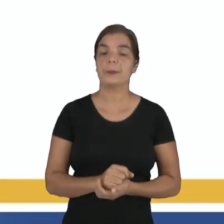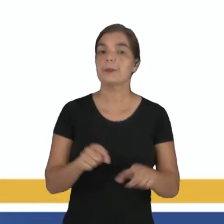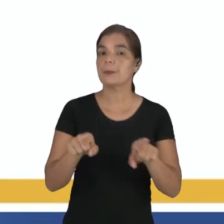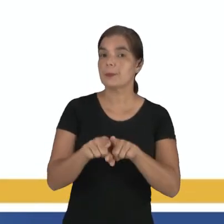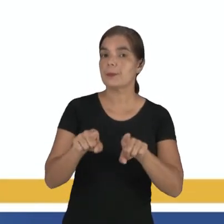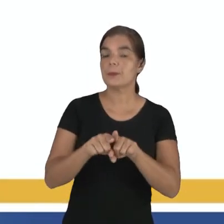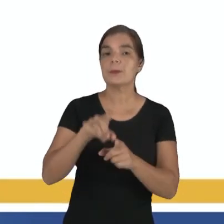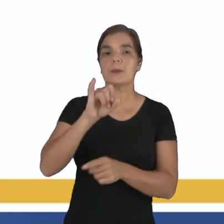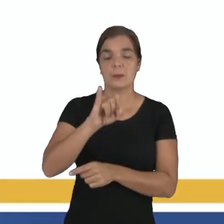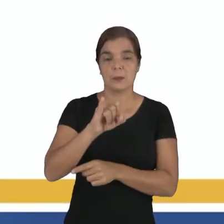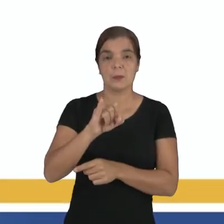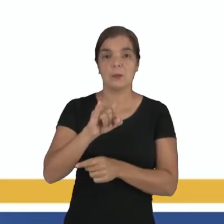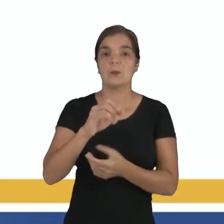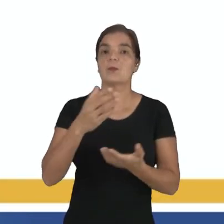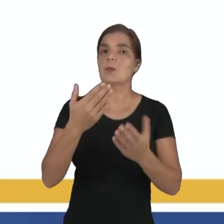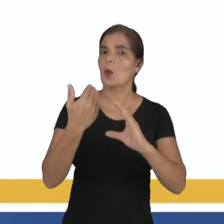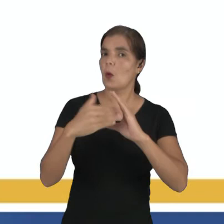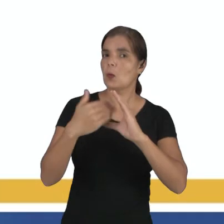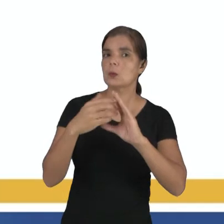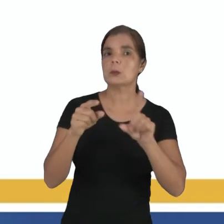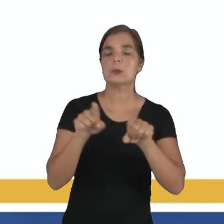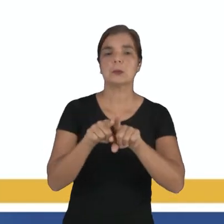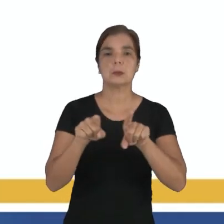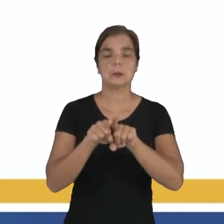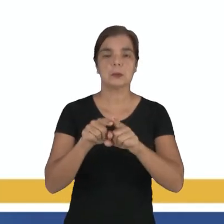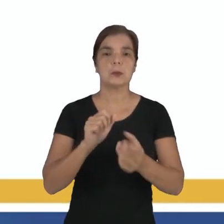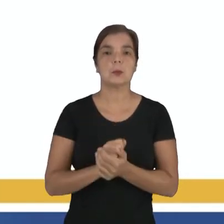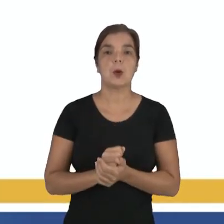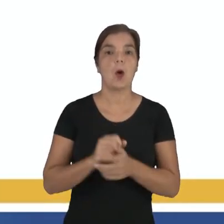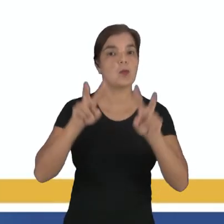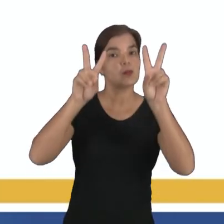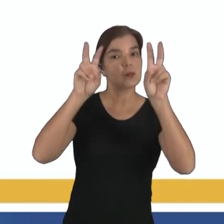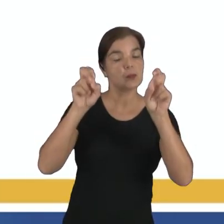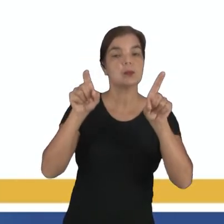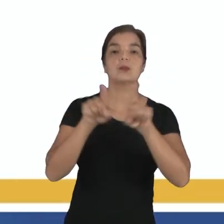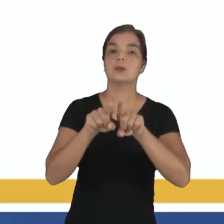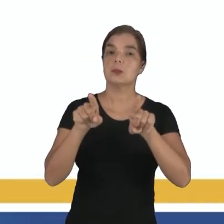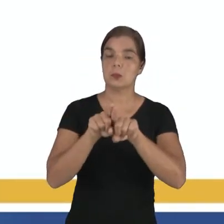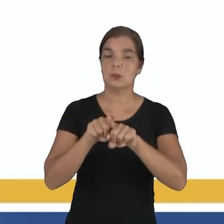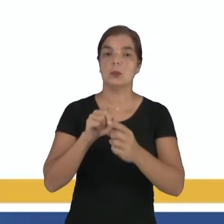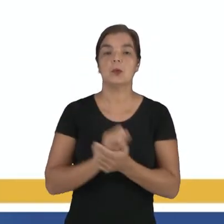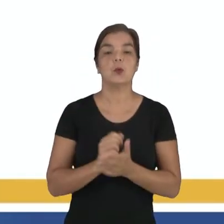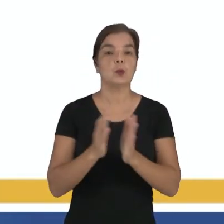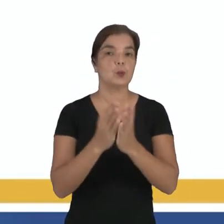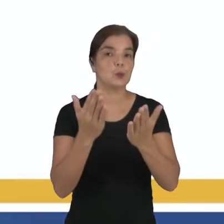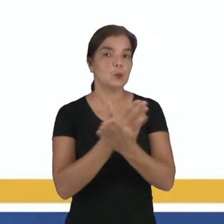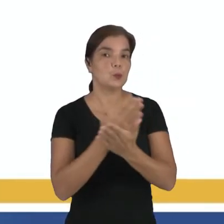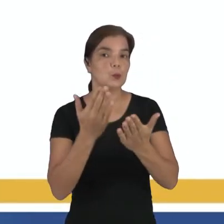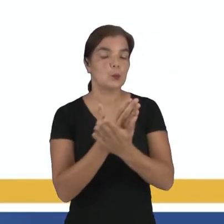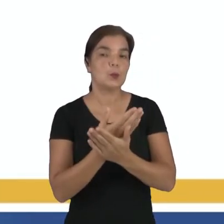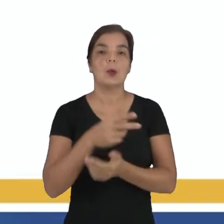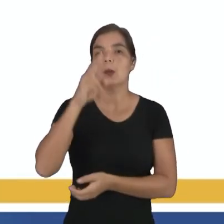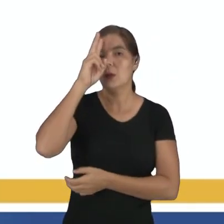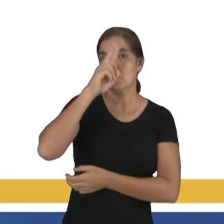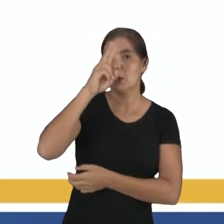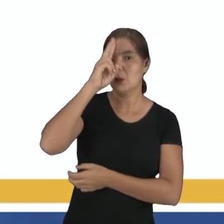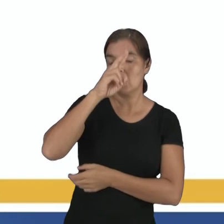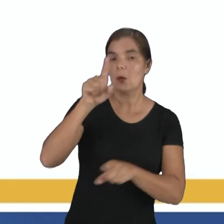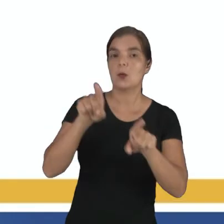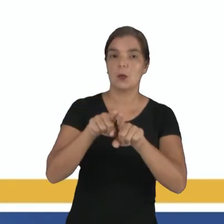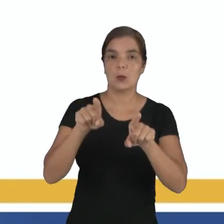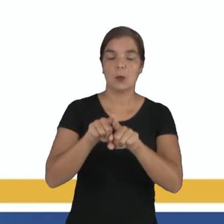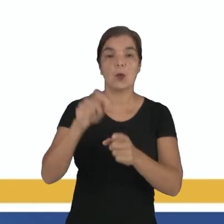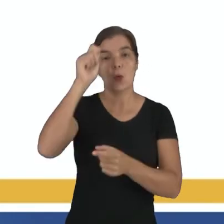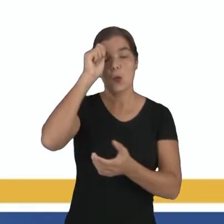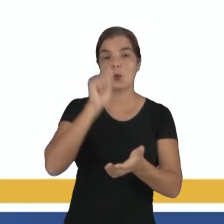Observem também se há alguma mensagem, algum tema trabalhado ali naquele livro, naquela história, que o